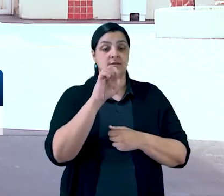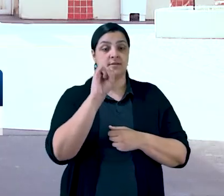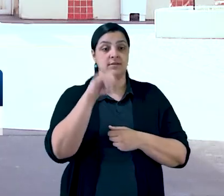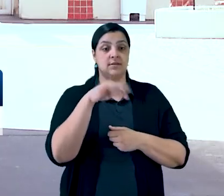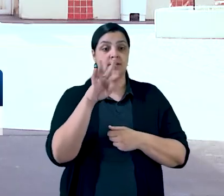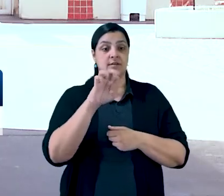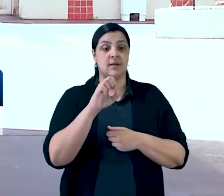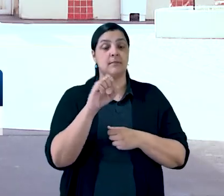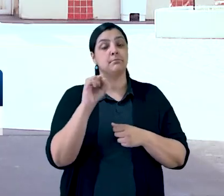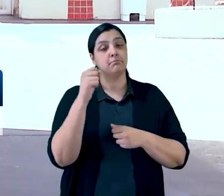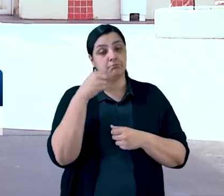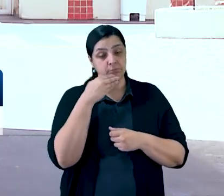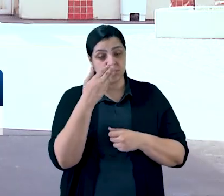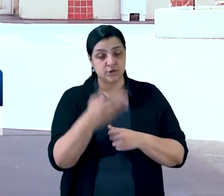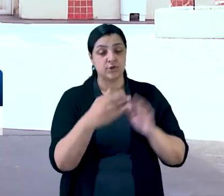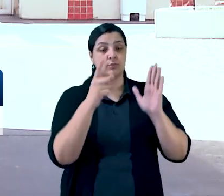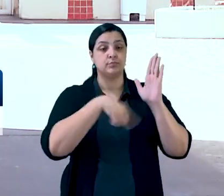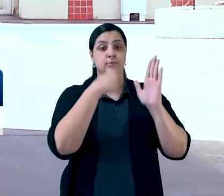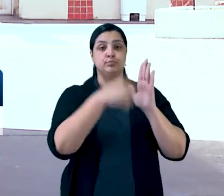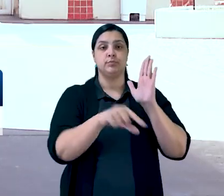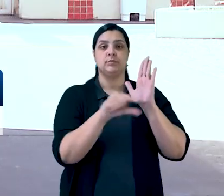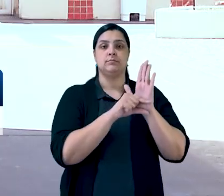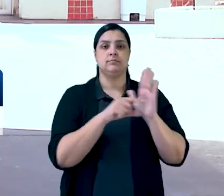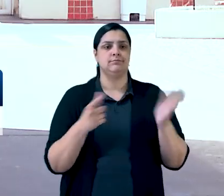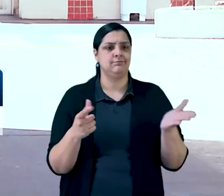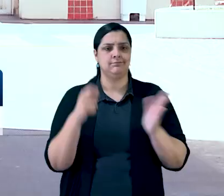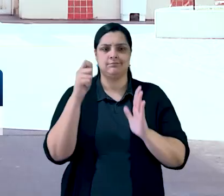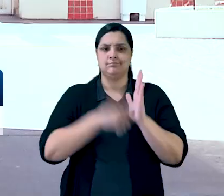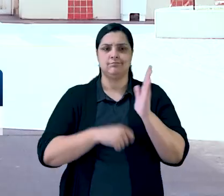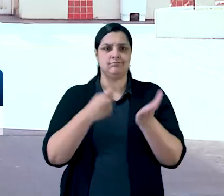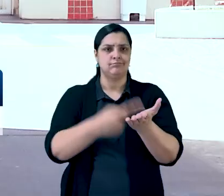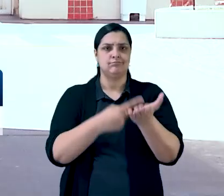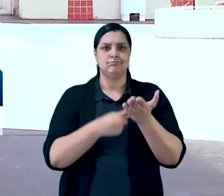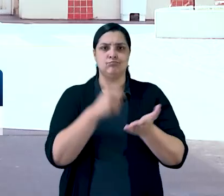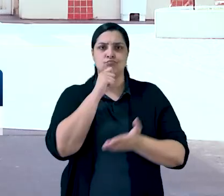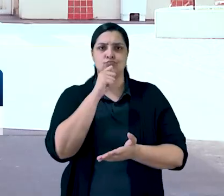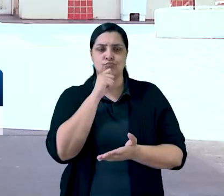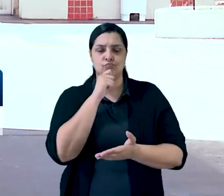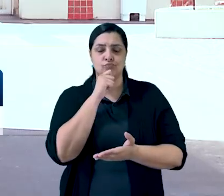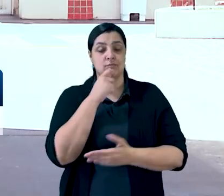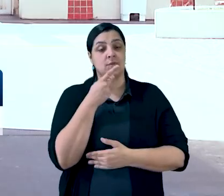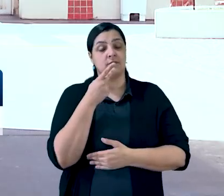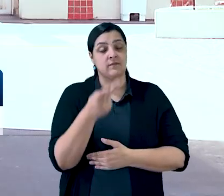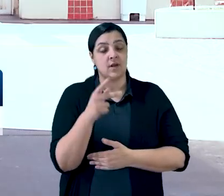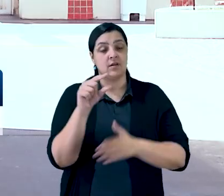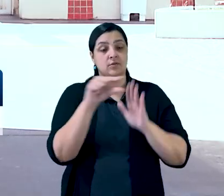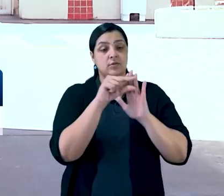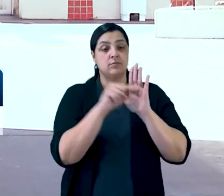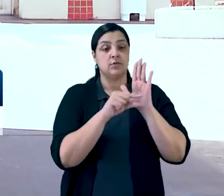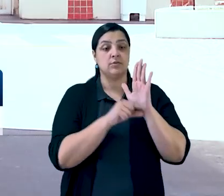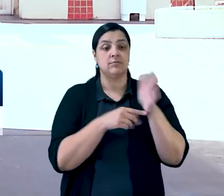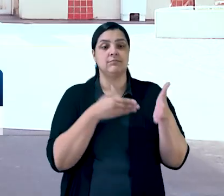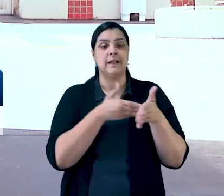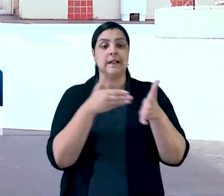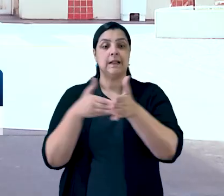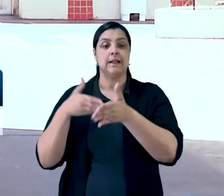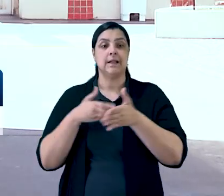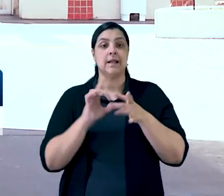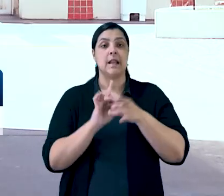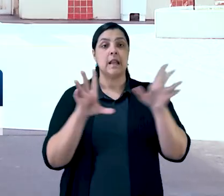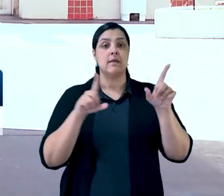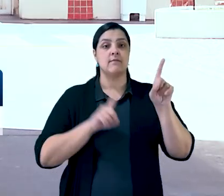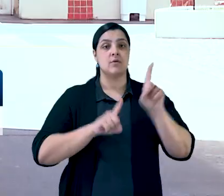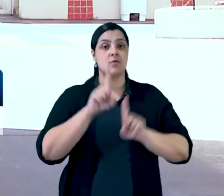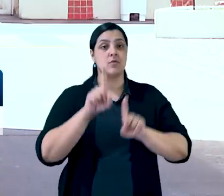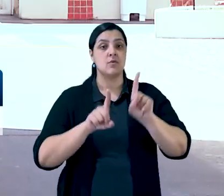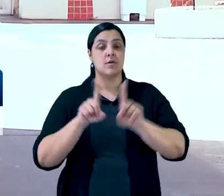Sintracesp, pediram a anulação dessa cláusula. Essas entidades não assinaram a convenção coletiva e alegam que o dispositivo cria barreiras à